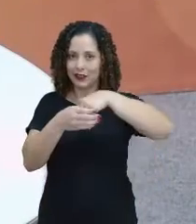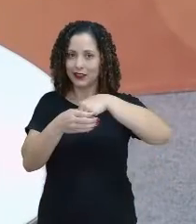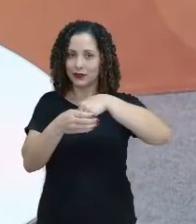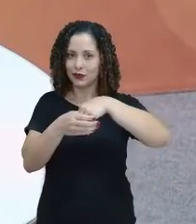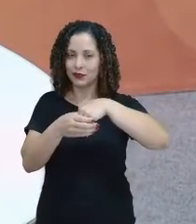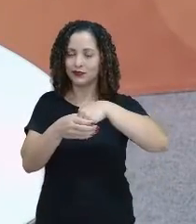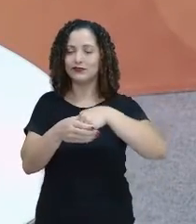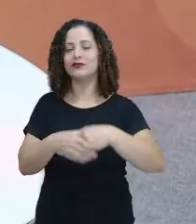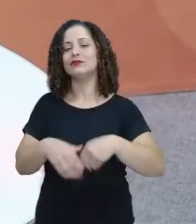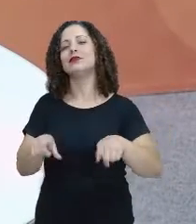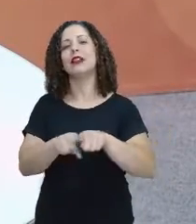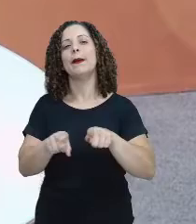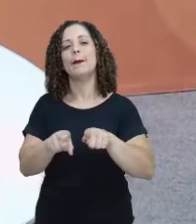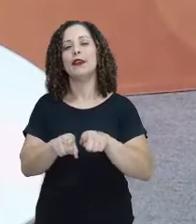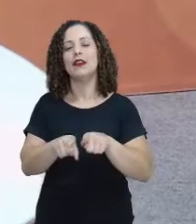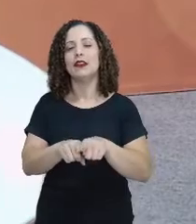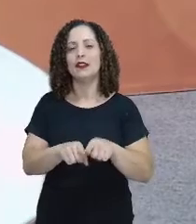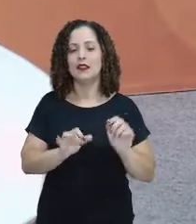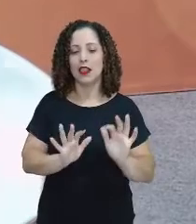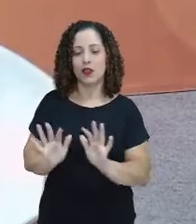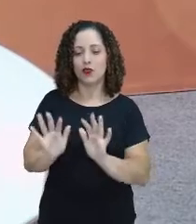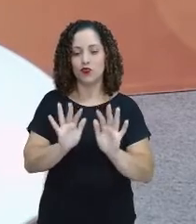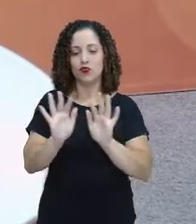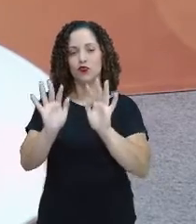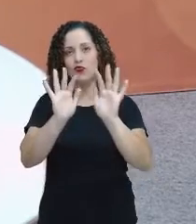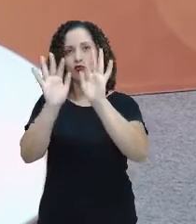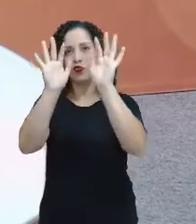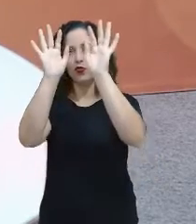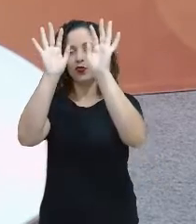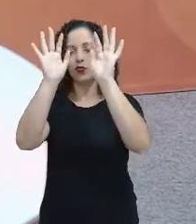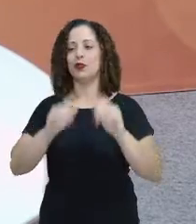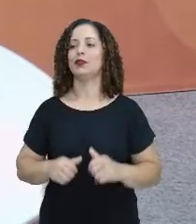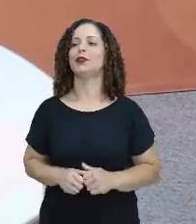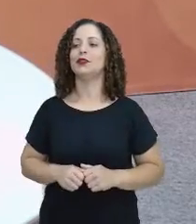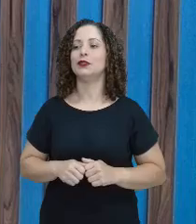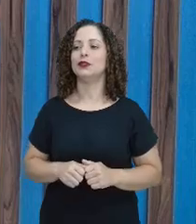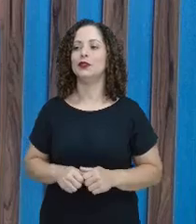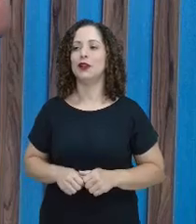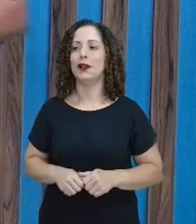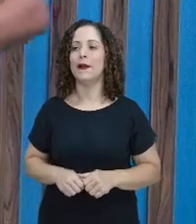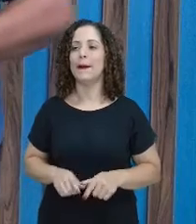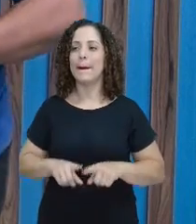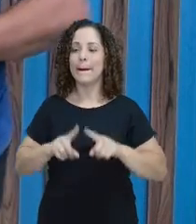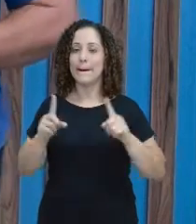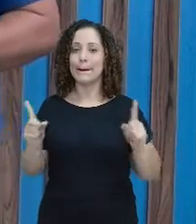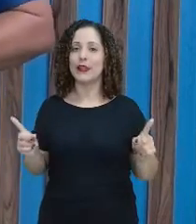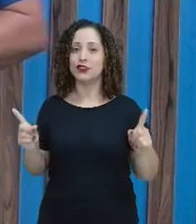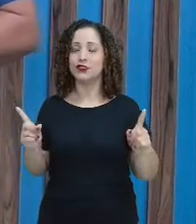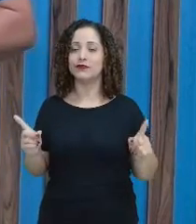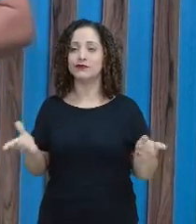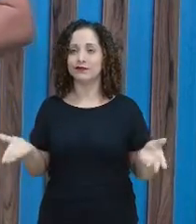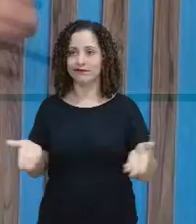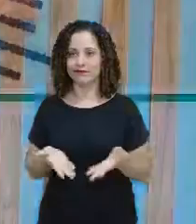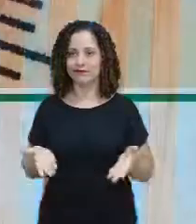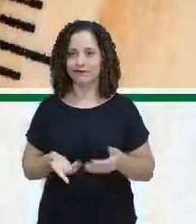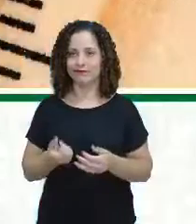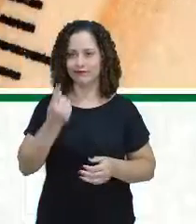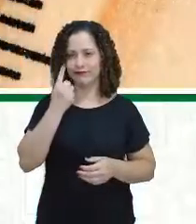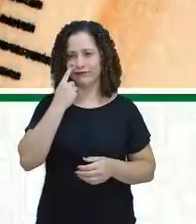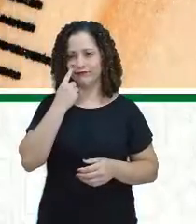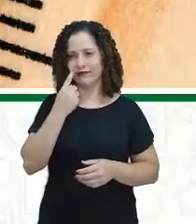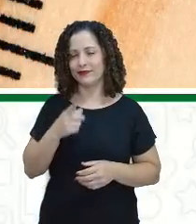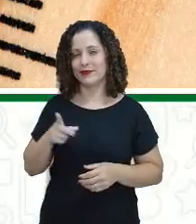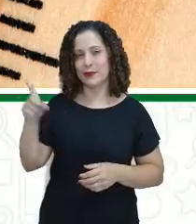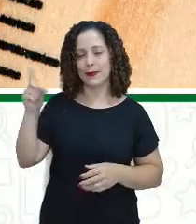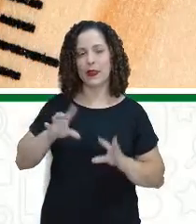água no estado gasoso, quando ela começou a ferver. Pois muito bem. Então, vamos lá. Todos